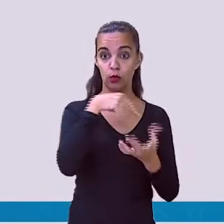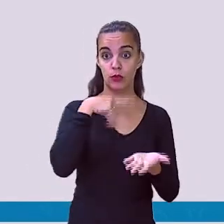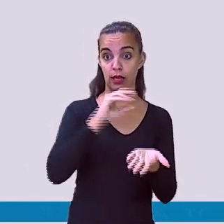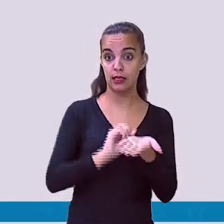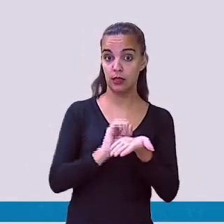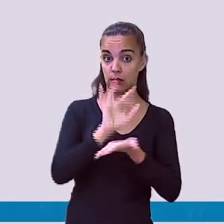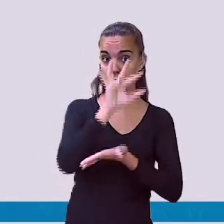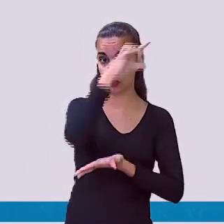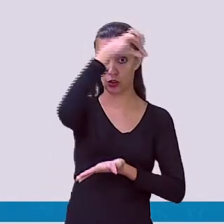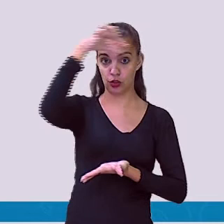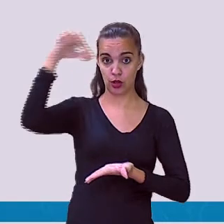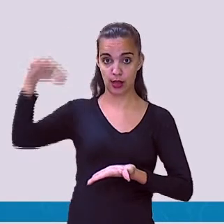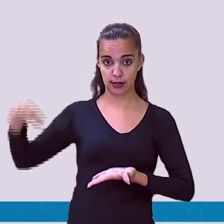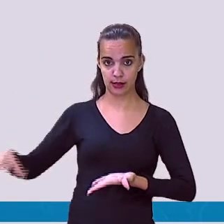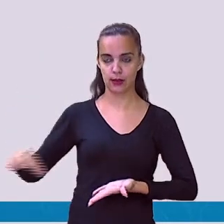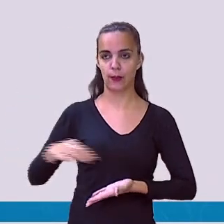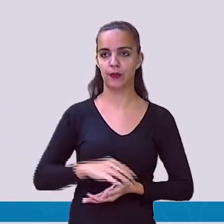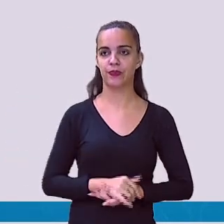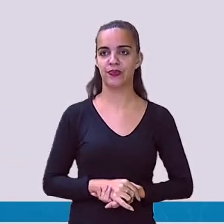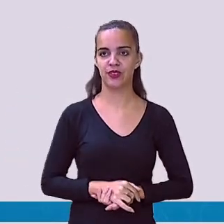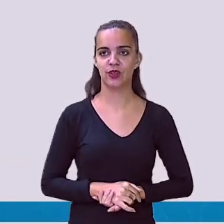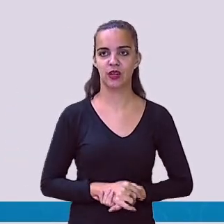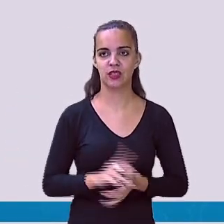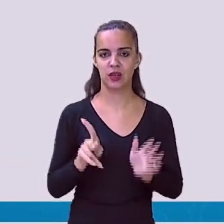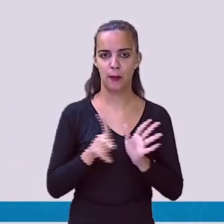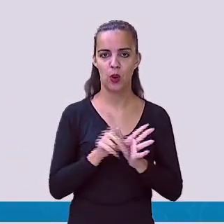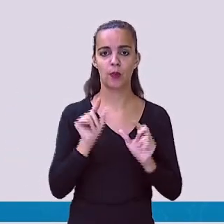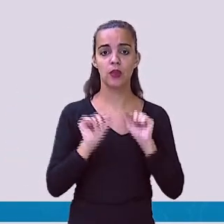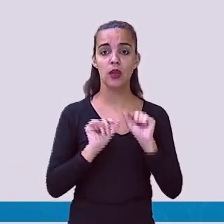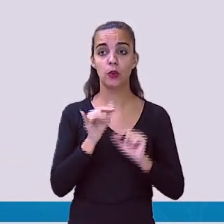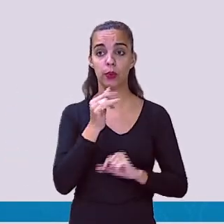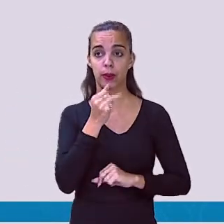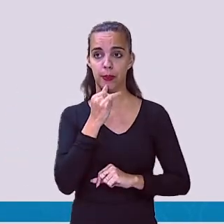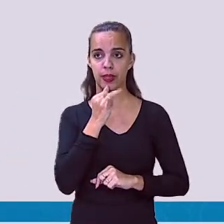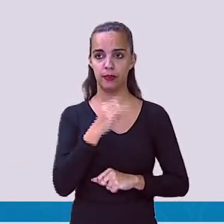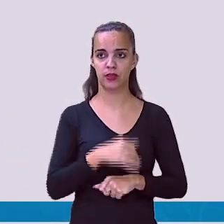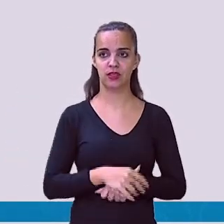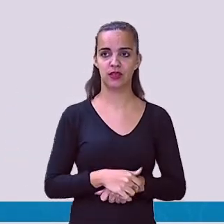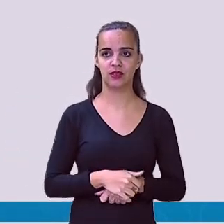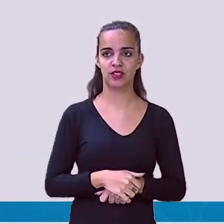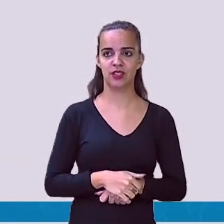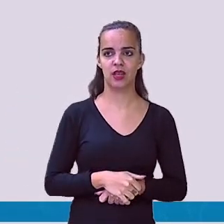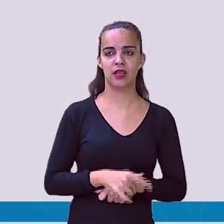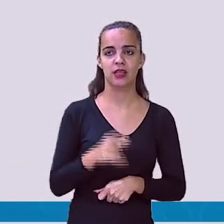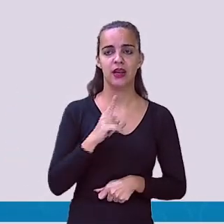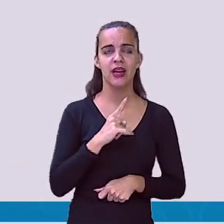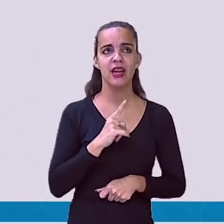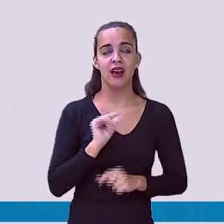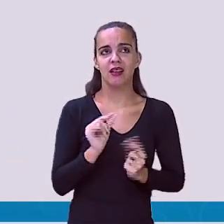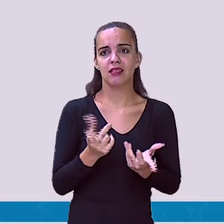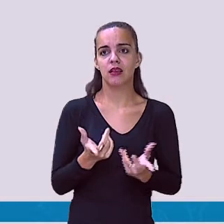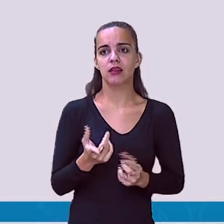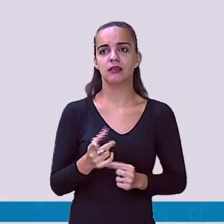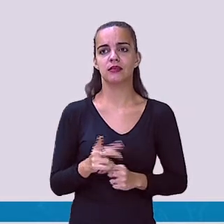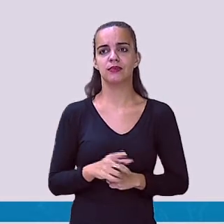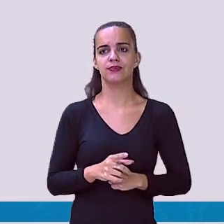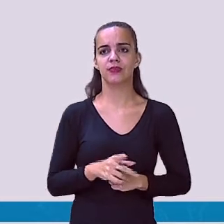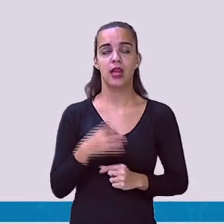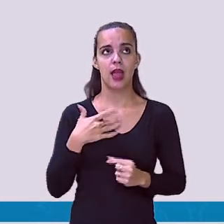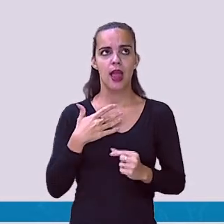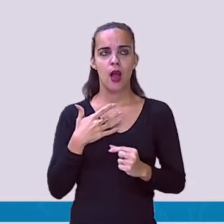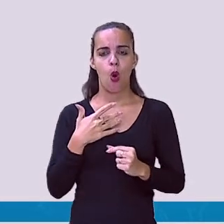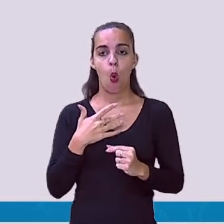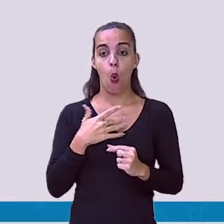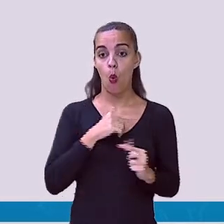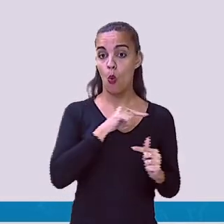simples. Então, aqui na destilação fracionada, o instrumento a ser utilizado é o mesmo.